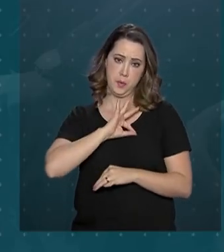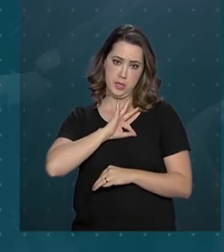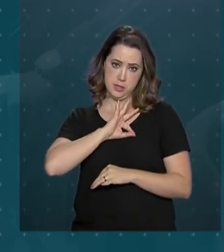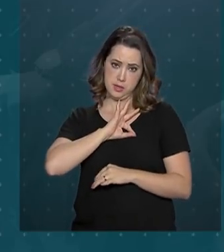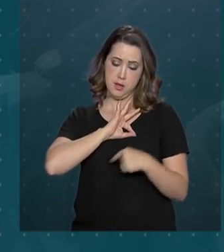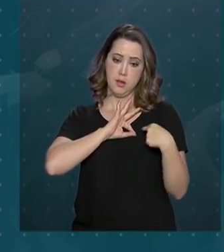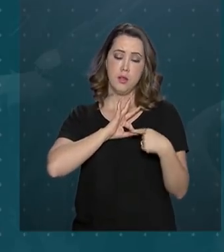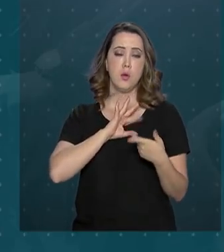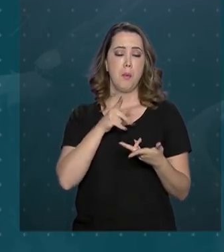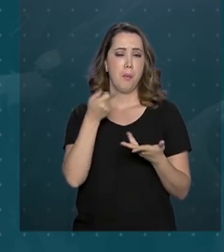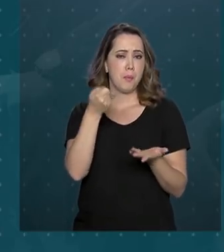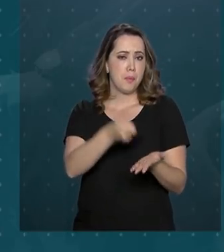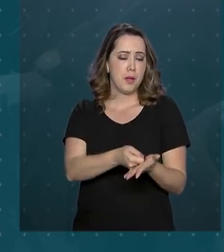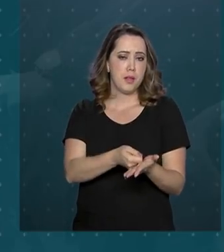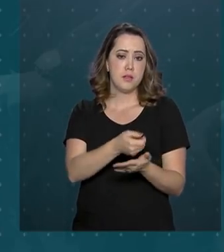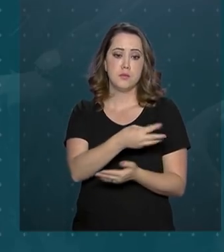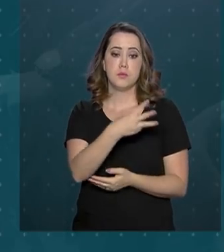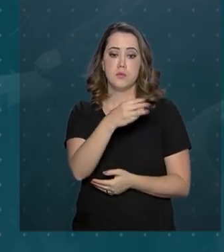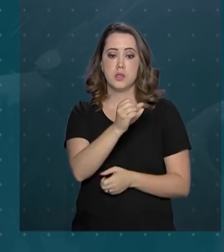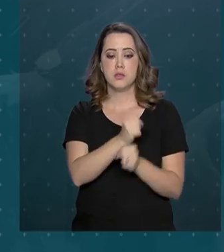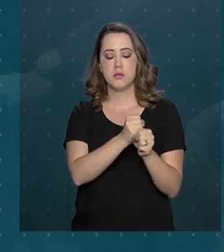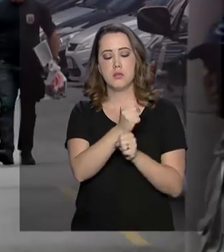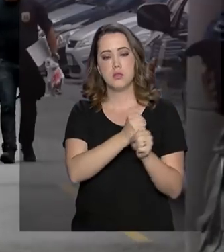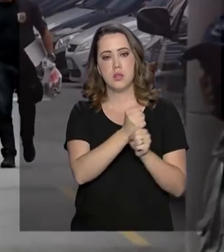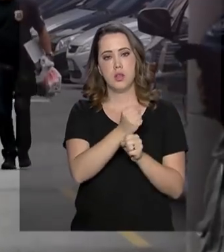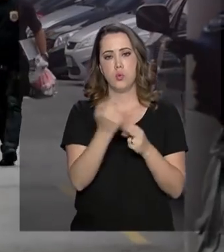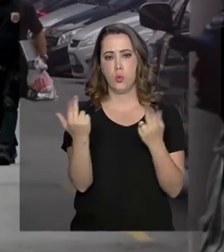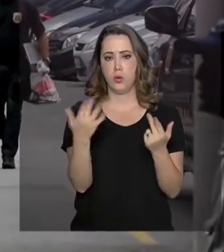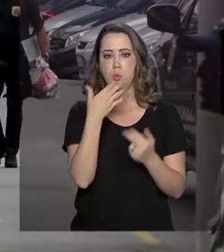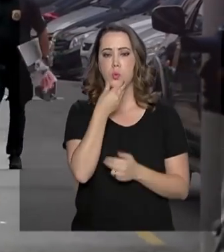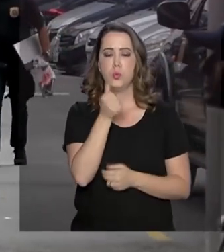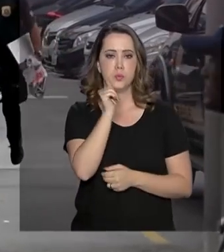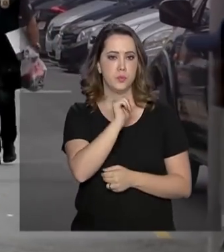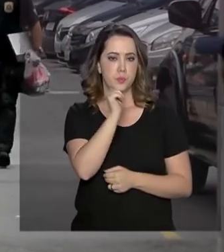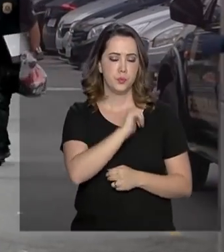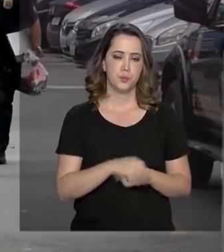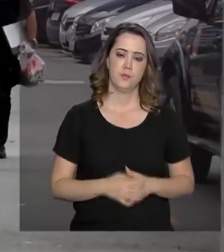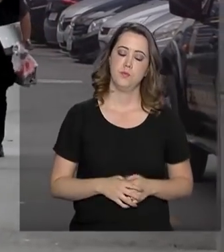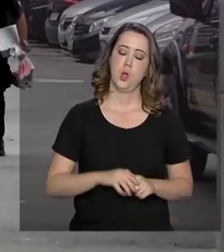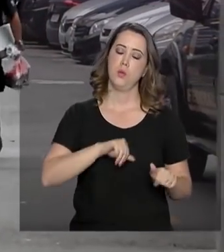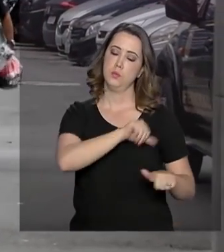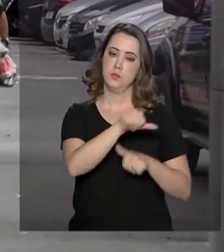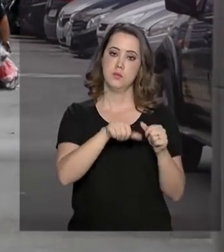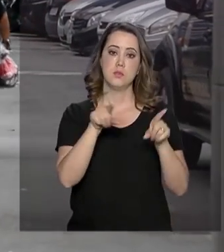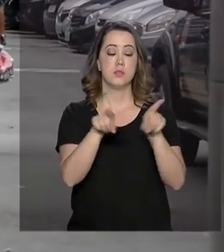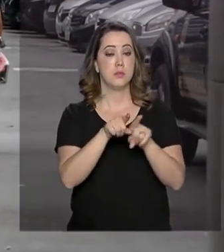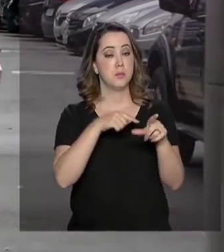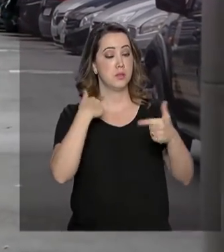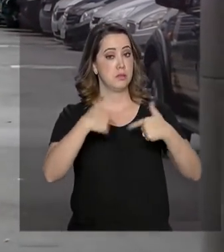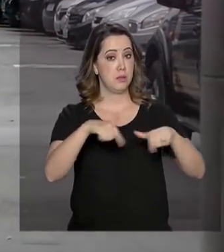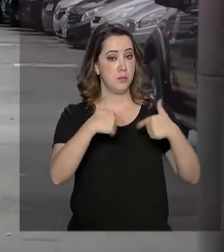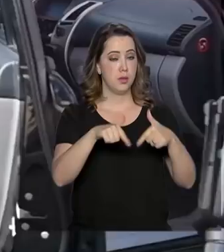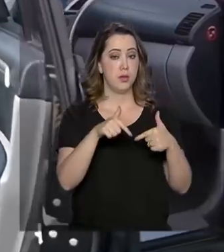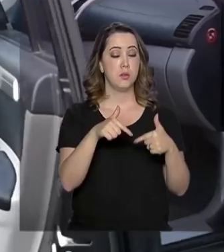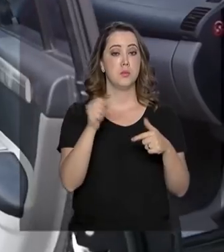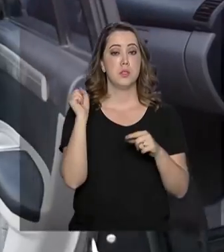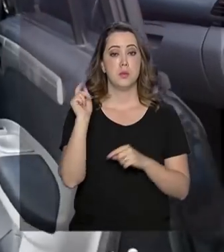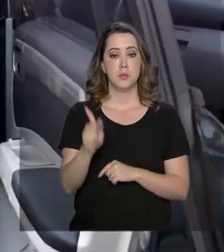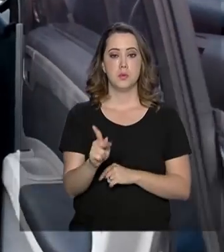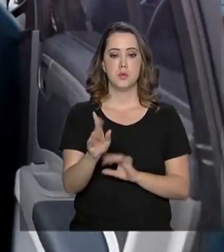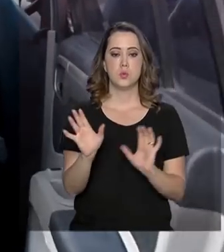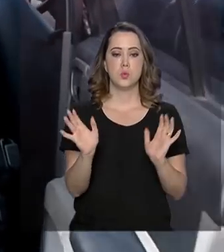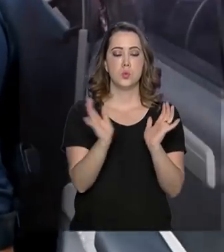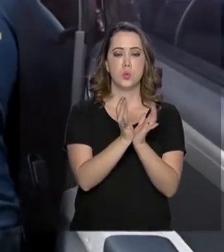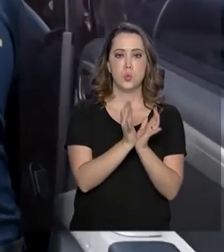será de 30 anos para ambos os sexos. Mudança também no tempo de atividade policial para aposentadoria na